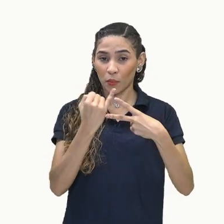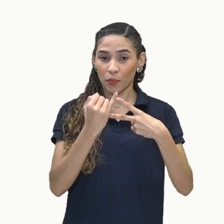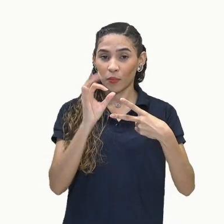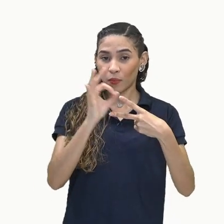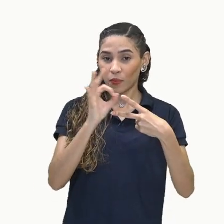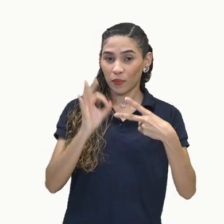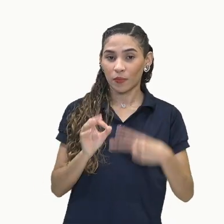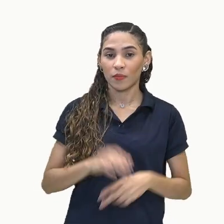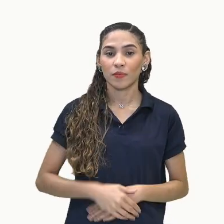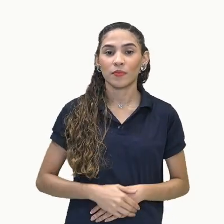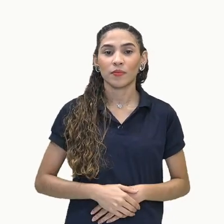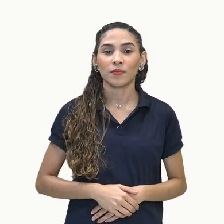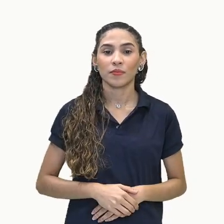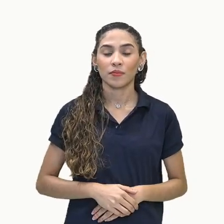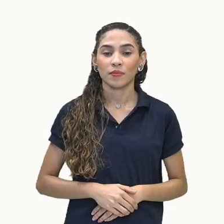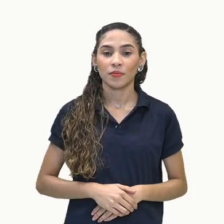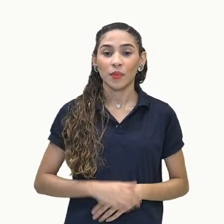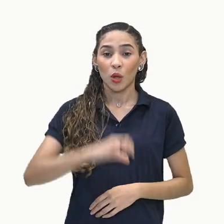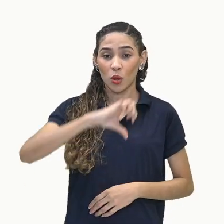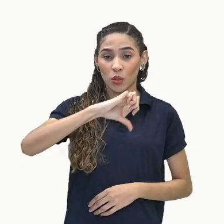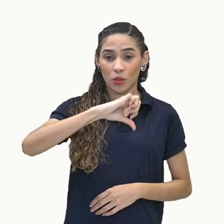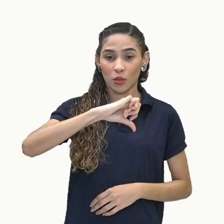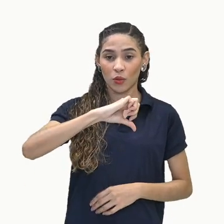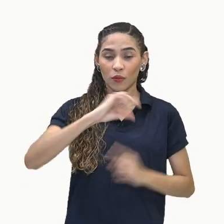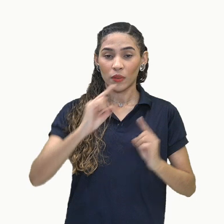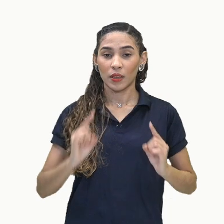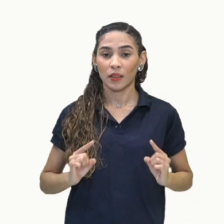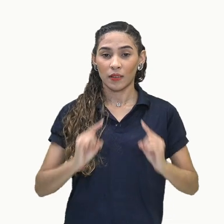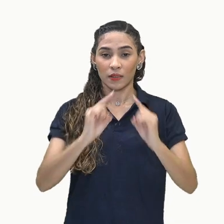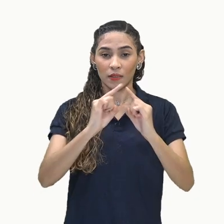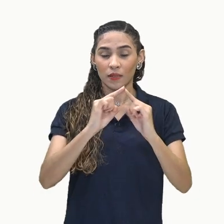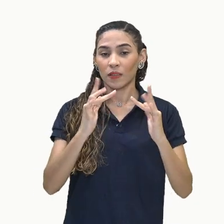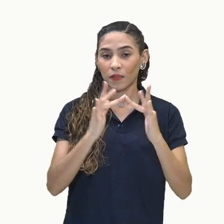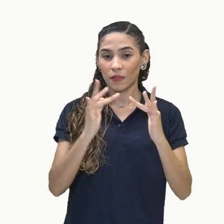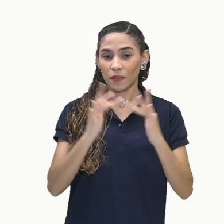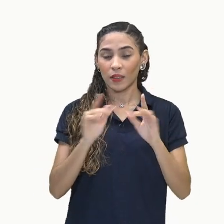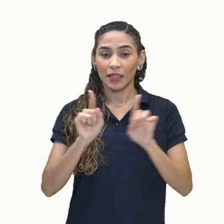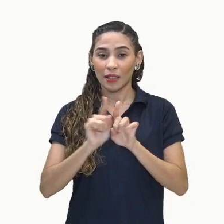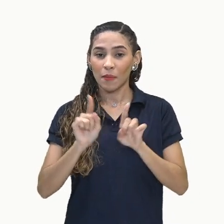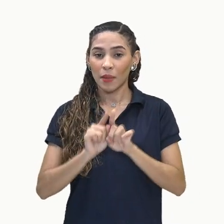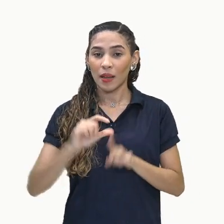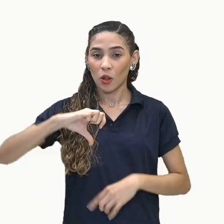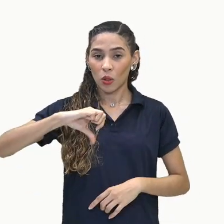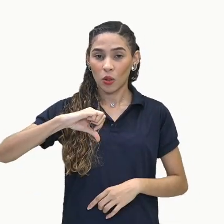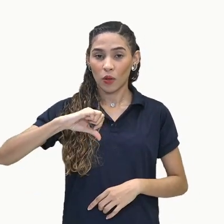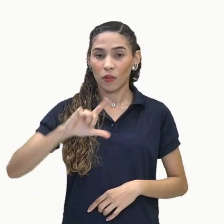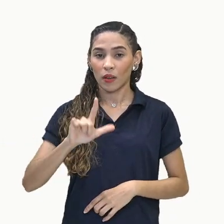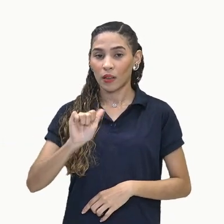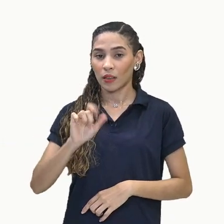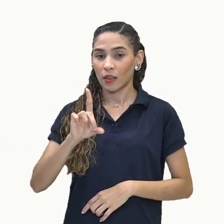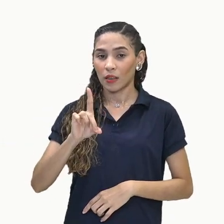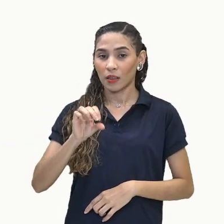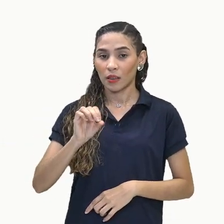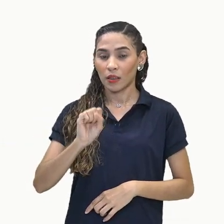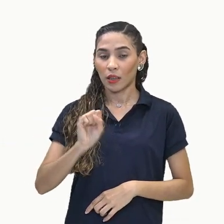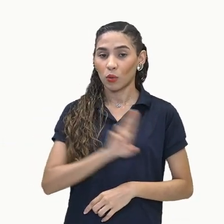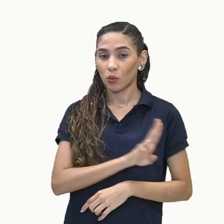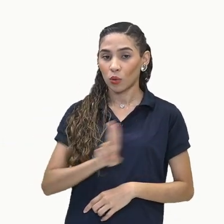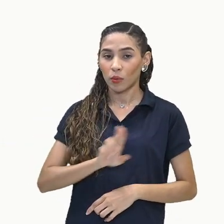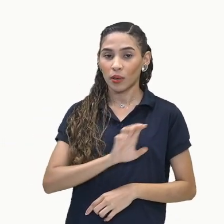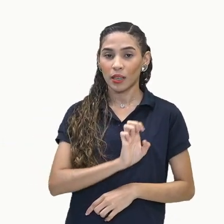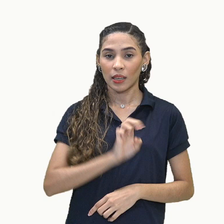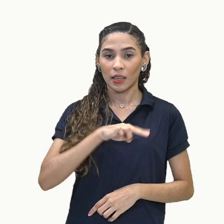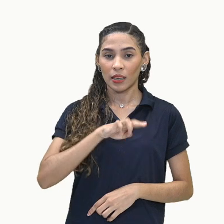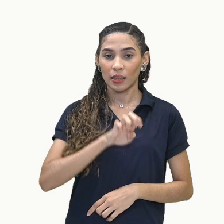polígono com 9 vértices e 9 lados, que é o